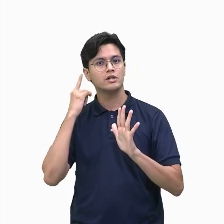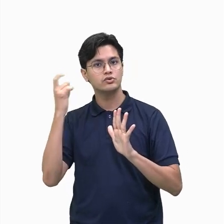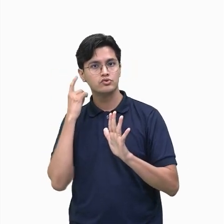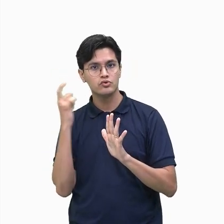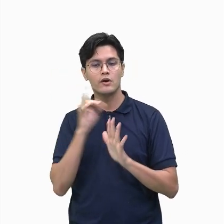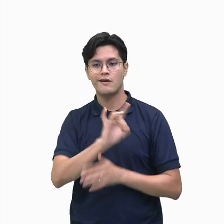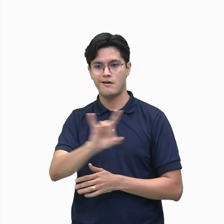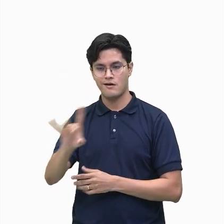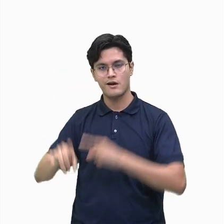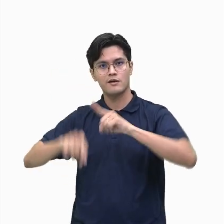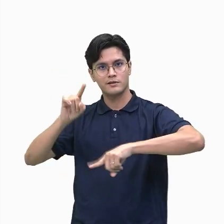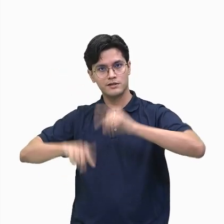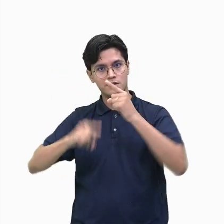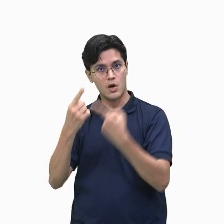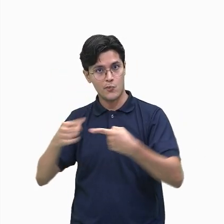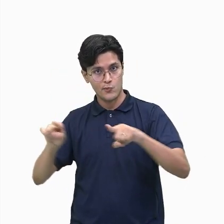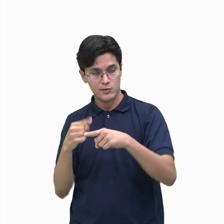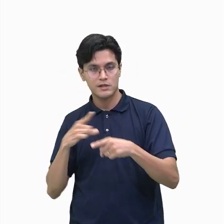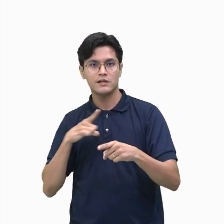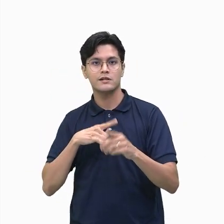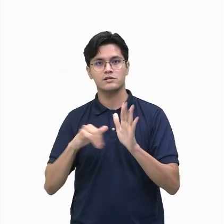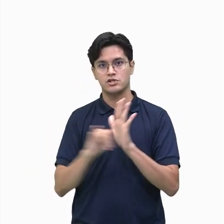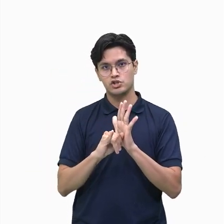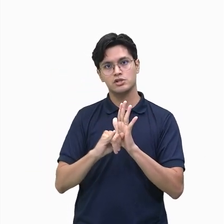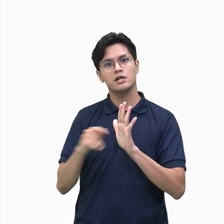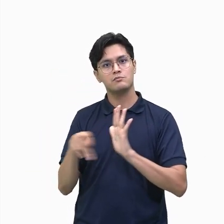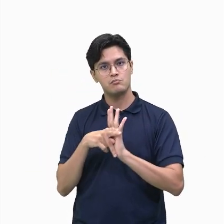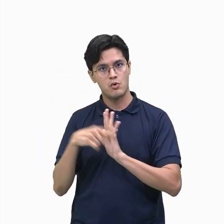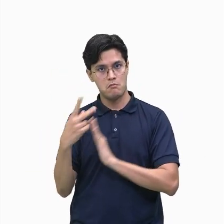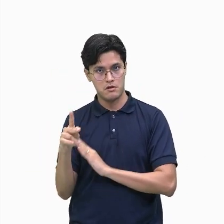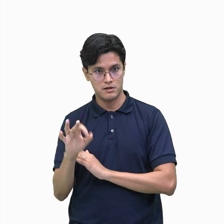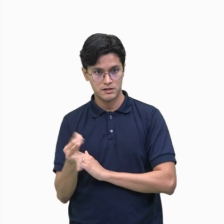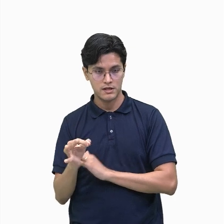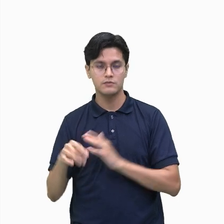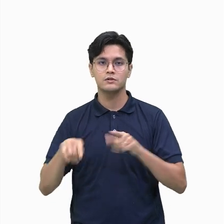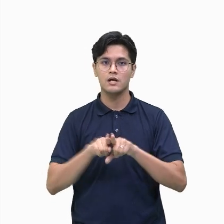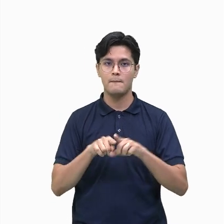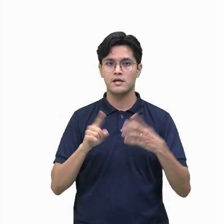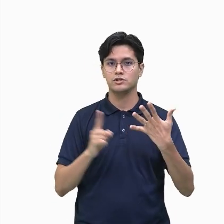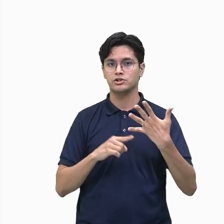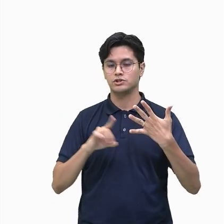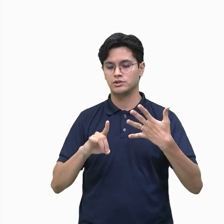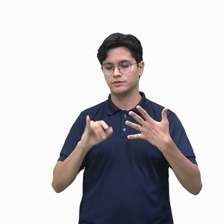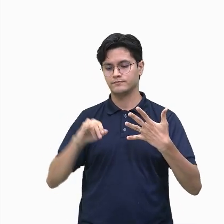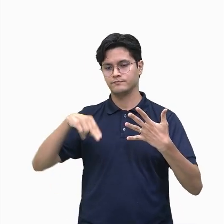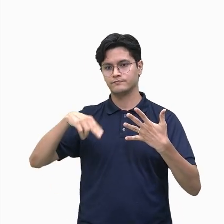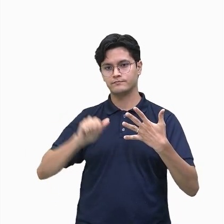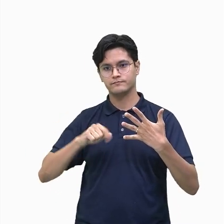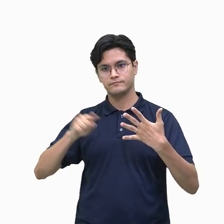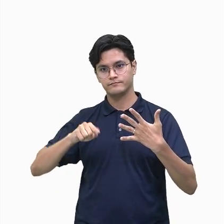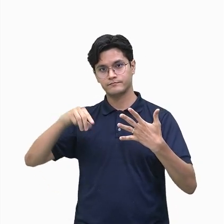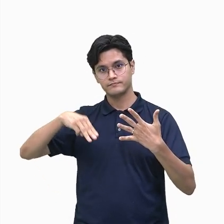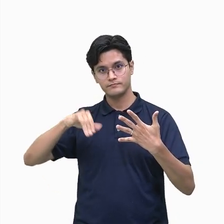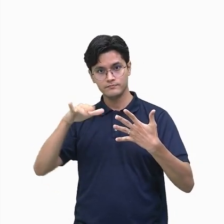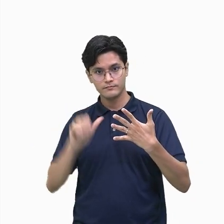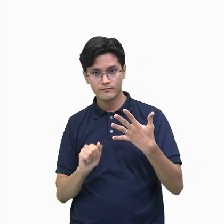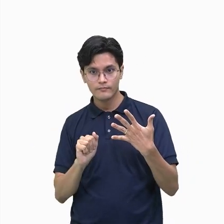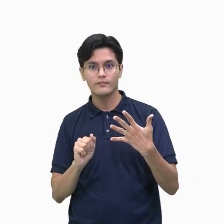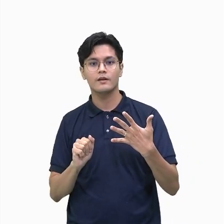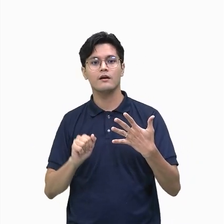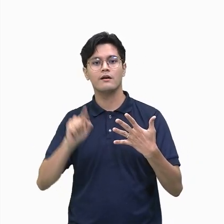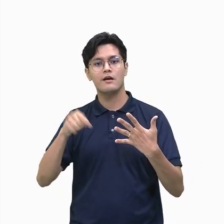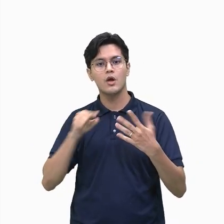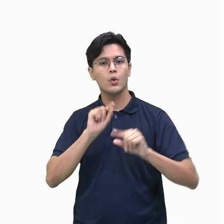variação de intensidade do som, certo? Então, isso aí é o que compõe a música de forma bem